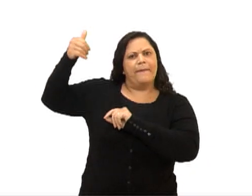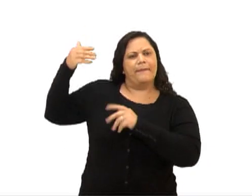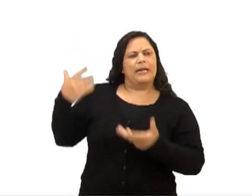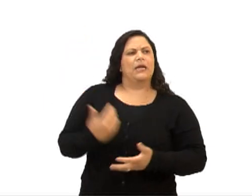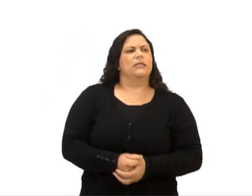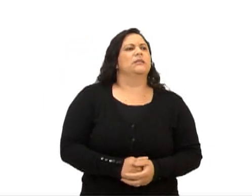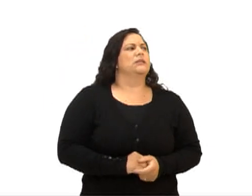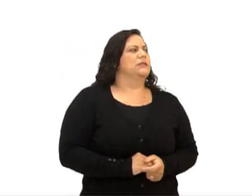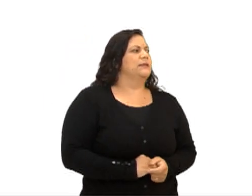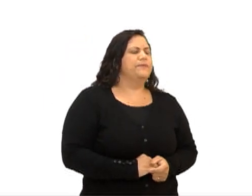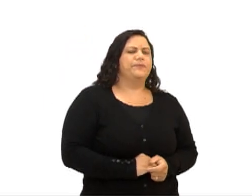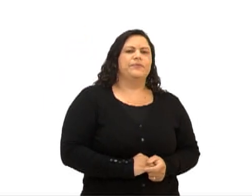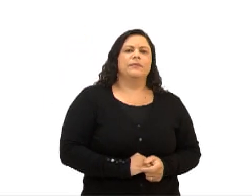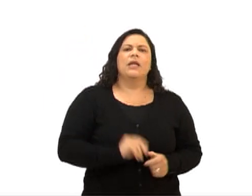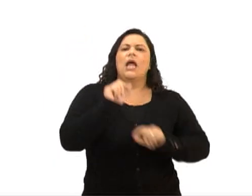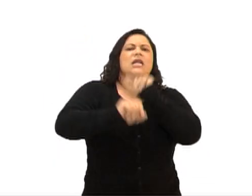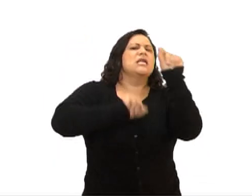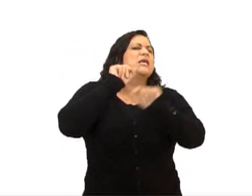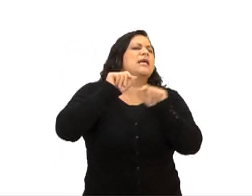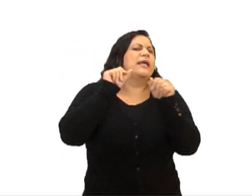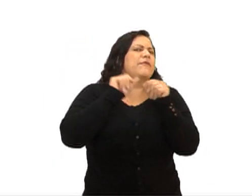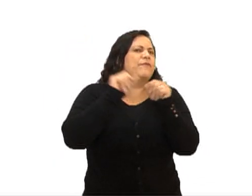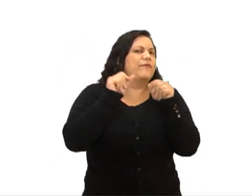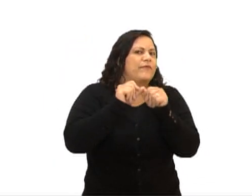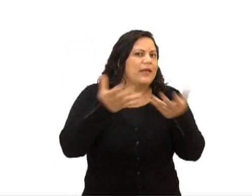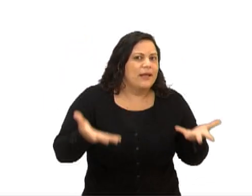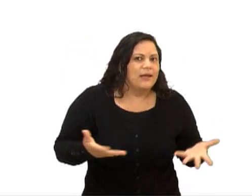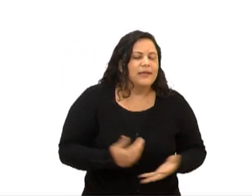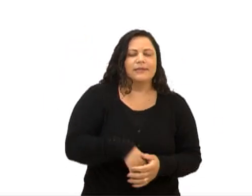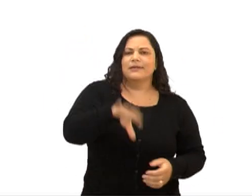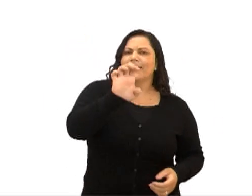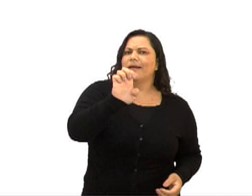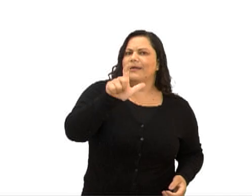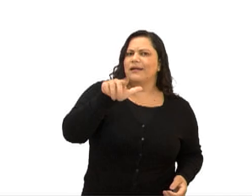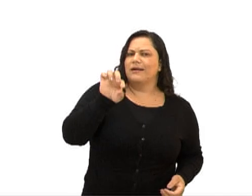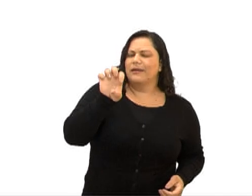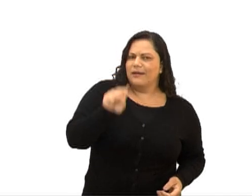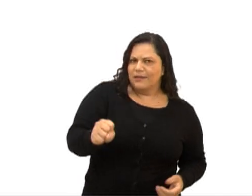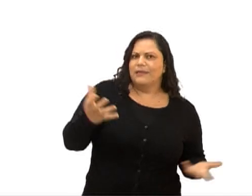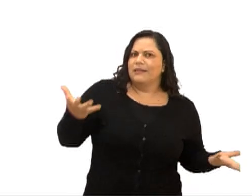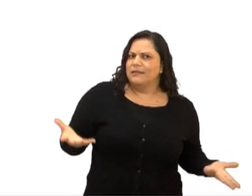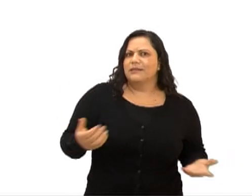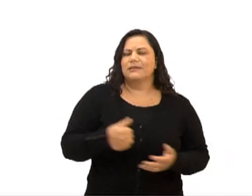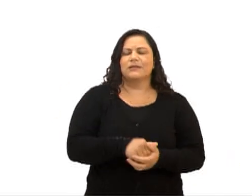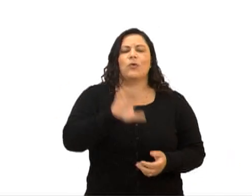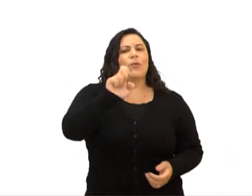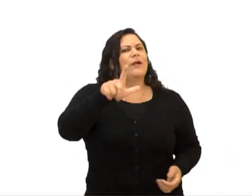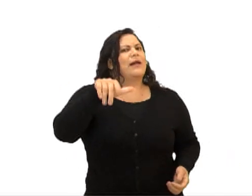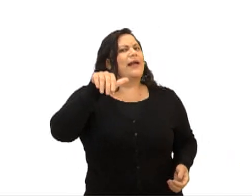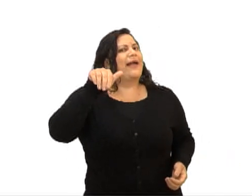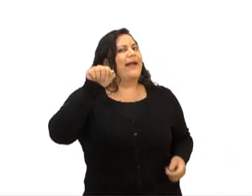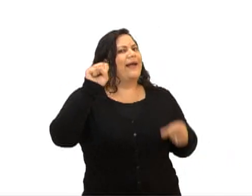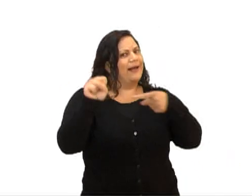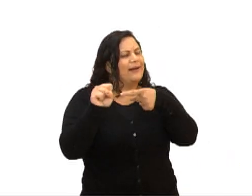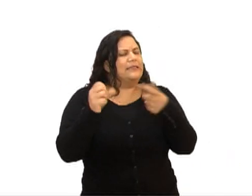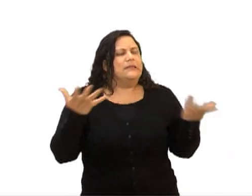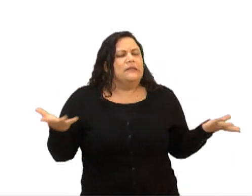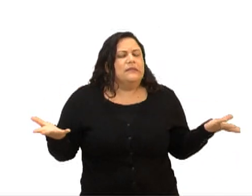Fizeram as atividades. Quem fez? Eles ou elas fizeram. Assistiu a videoaula. Quem